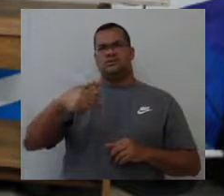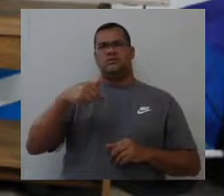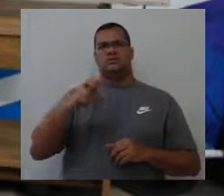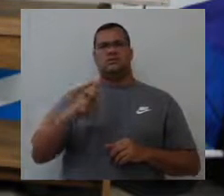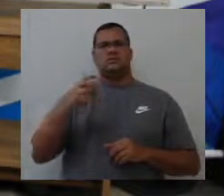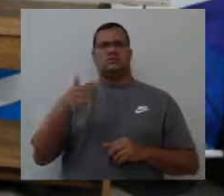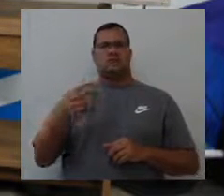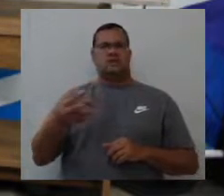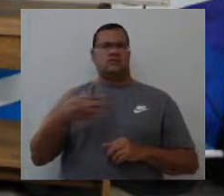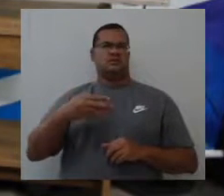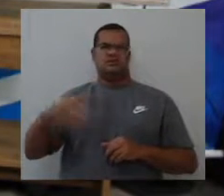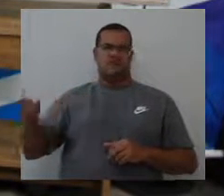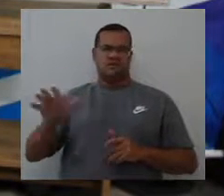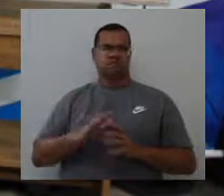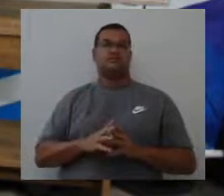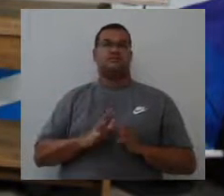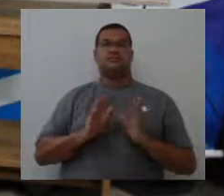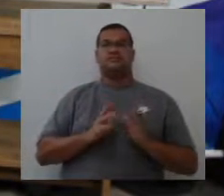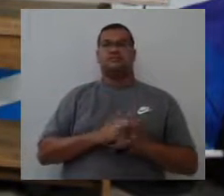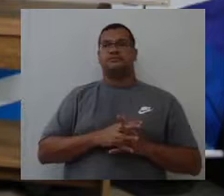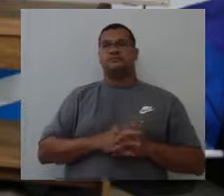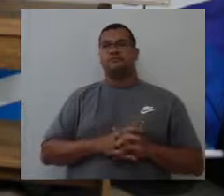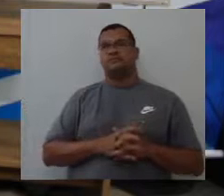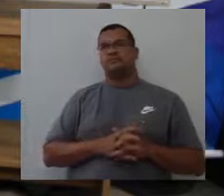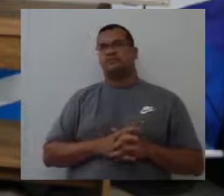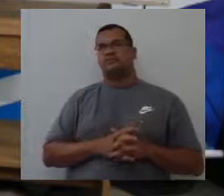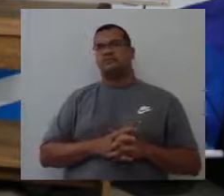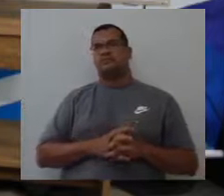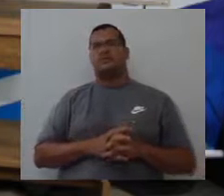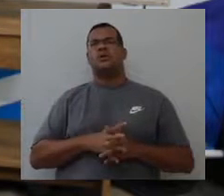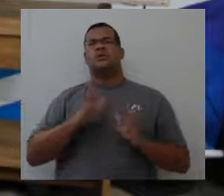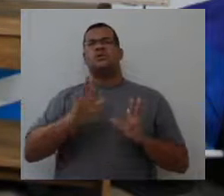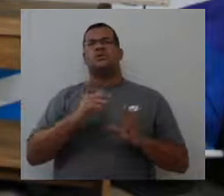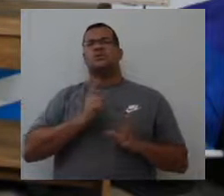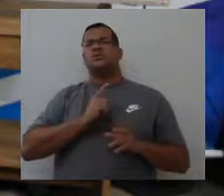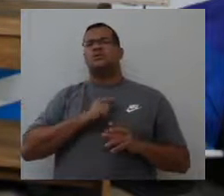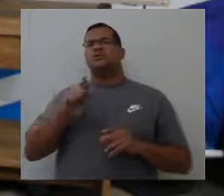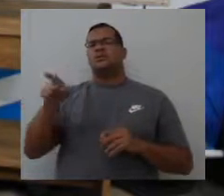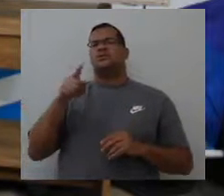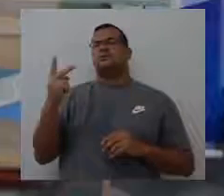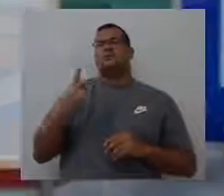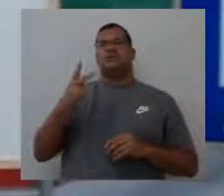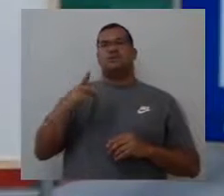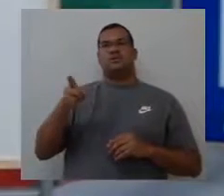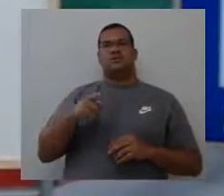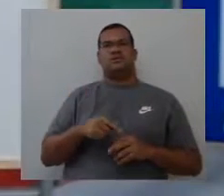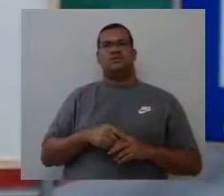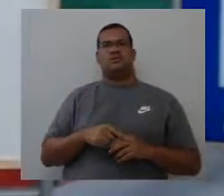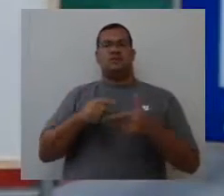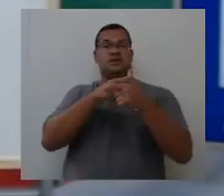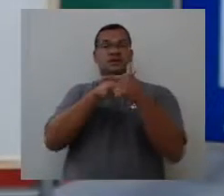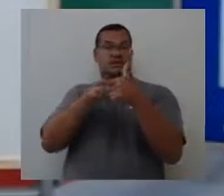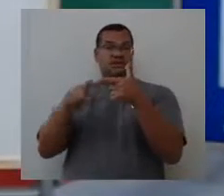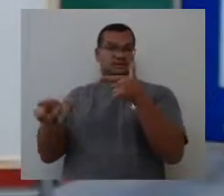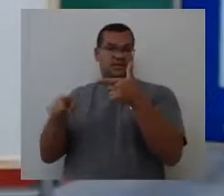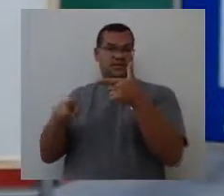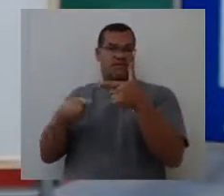1,075018,754 e assim vai, tá certo? Corta para essa câmera aqui, por favor, Vitor. Quando eu tenho esse resultado aqui, pessoal, da divisão